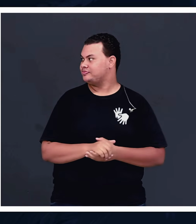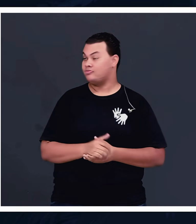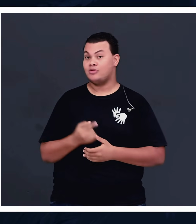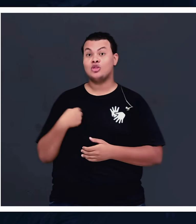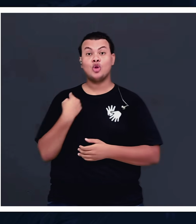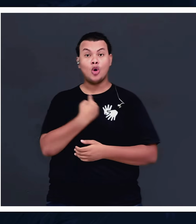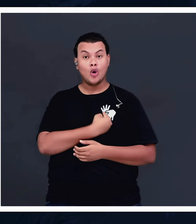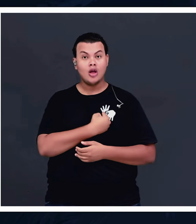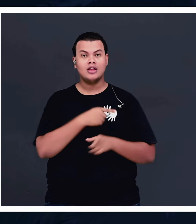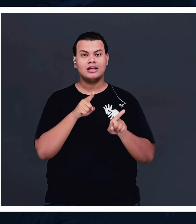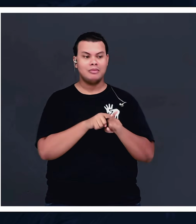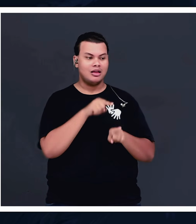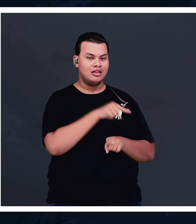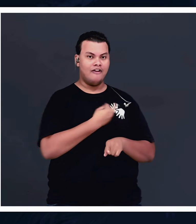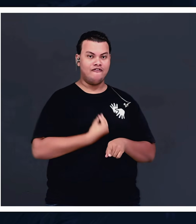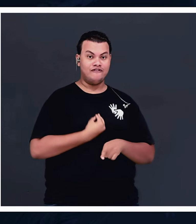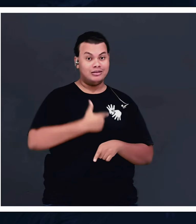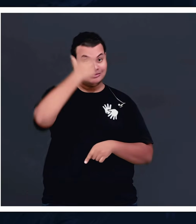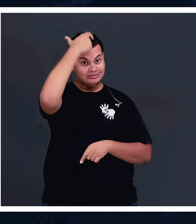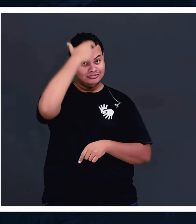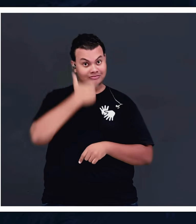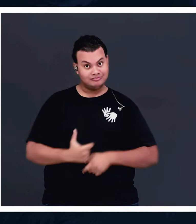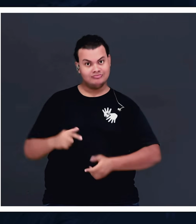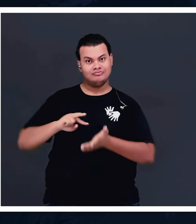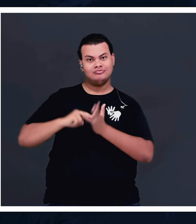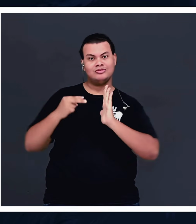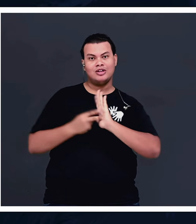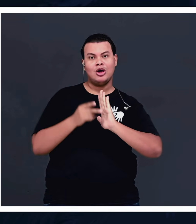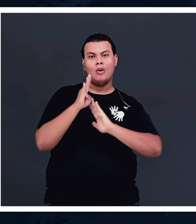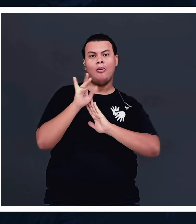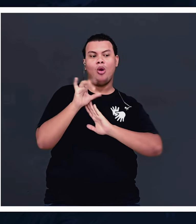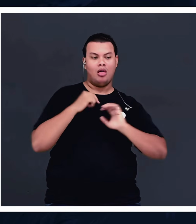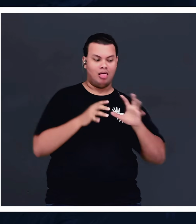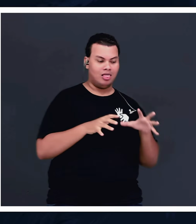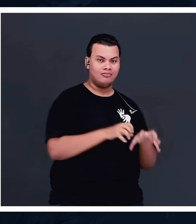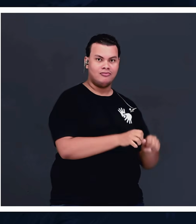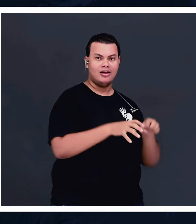Nós somos essa massa. Nossa vida é essa massa.